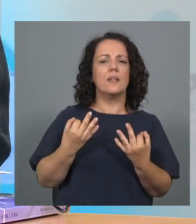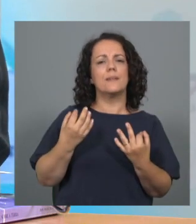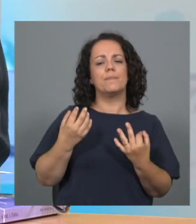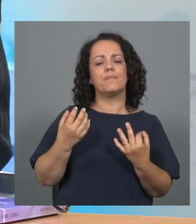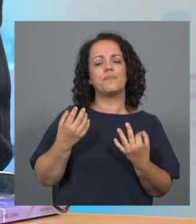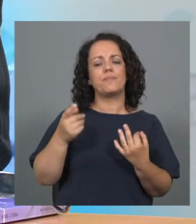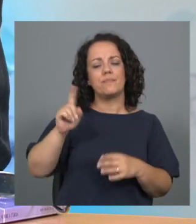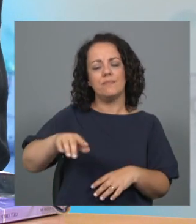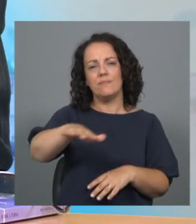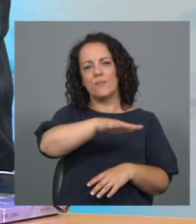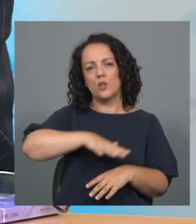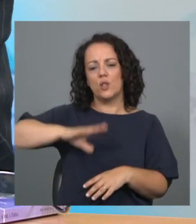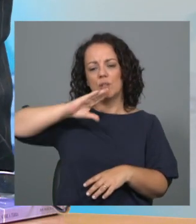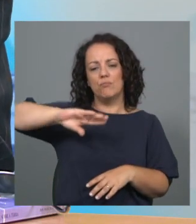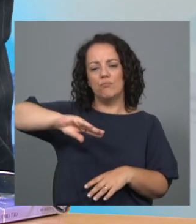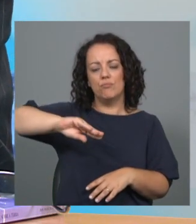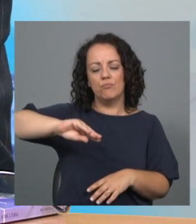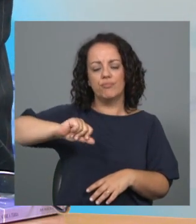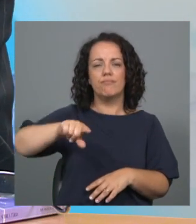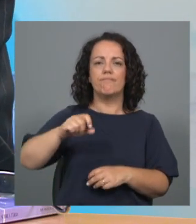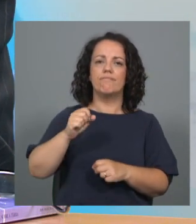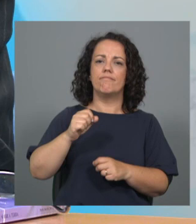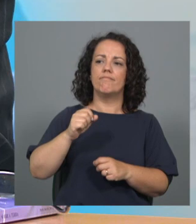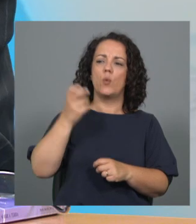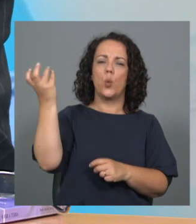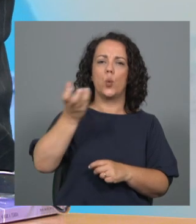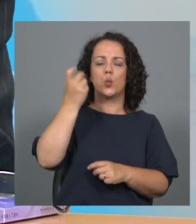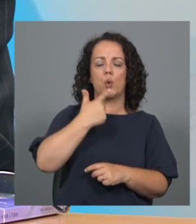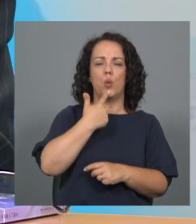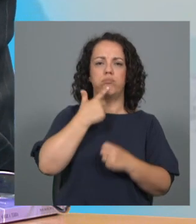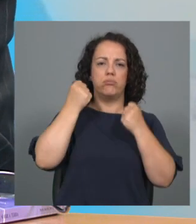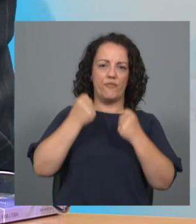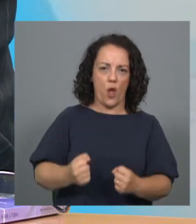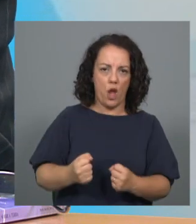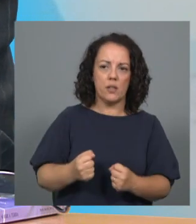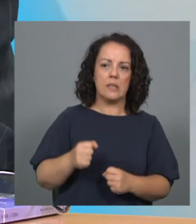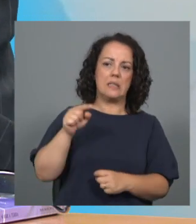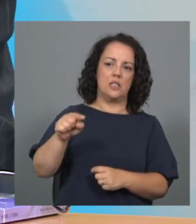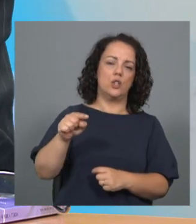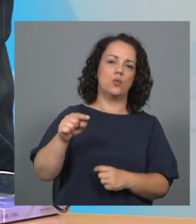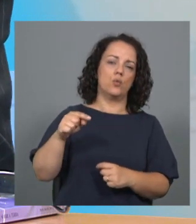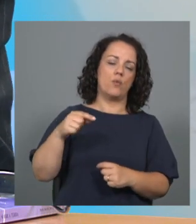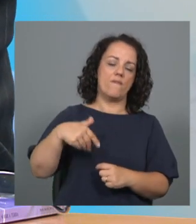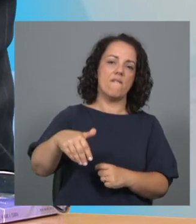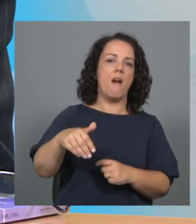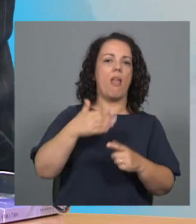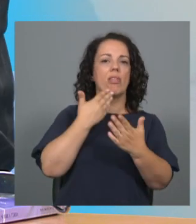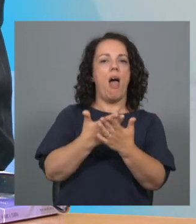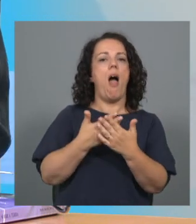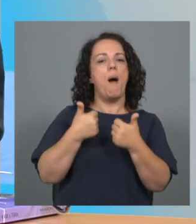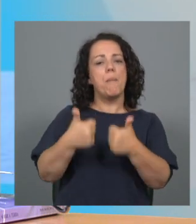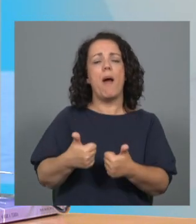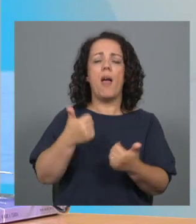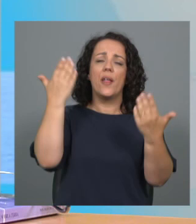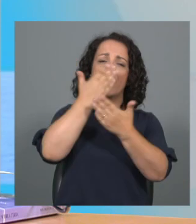locais de grande densidade cultural que podem naturalmente fazer bem e proporcionar uns dias de